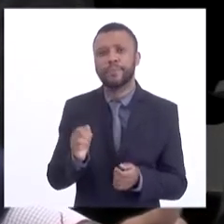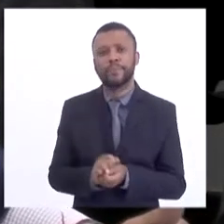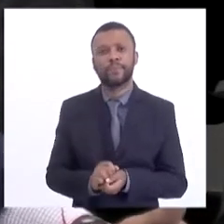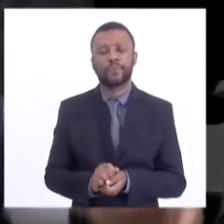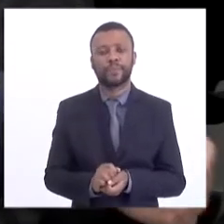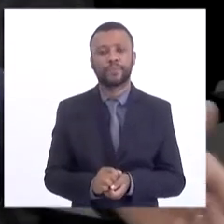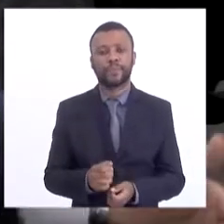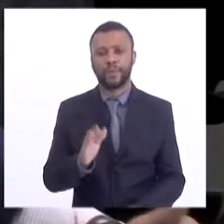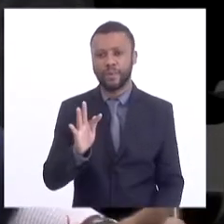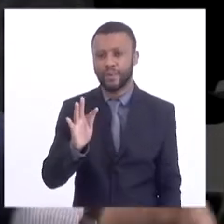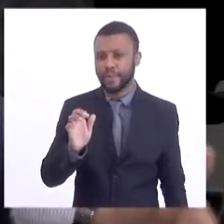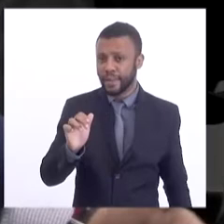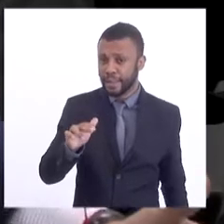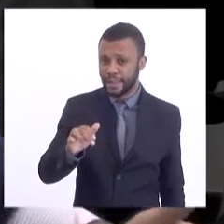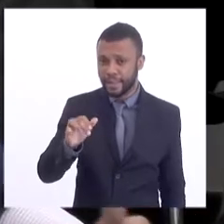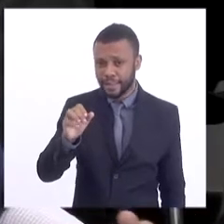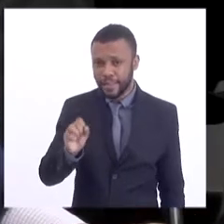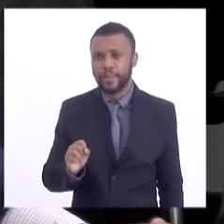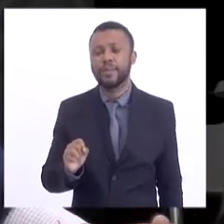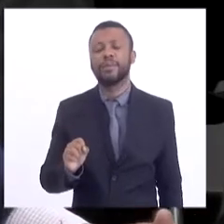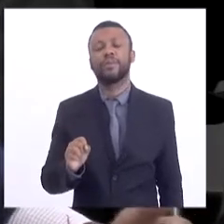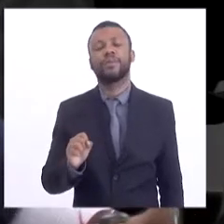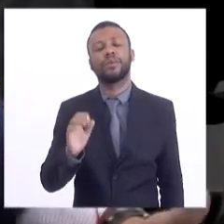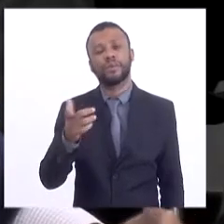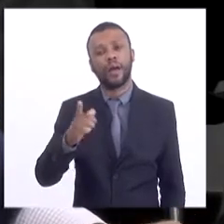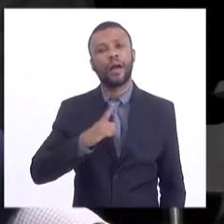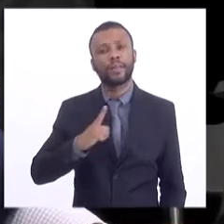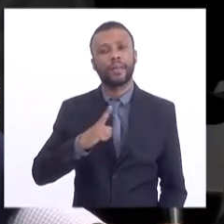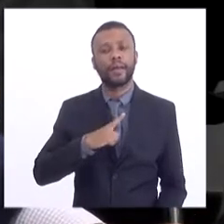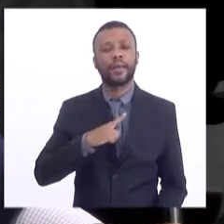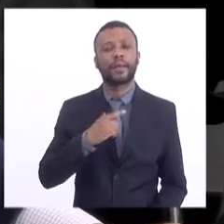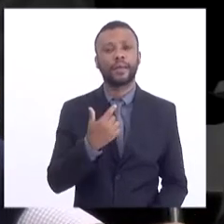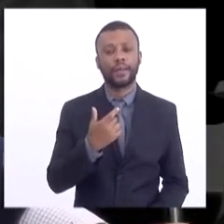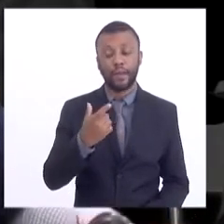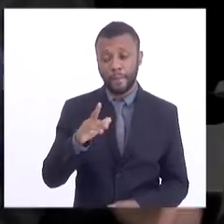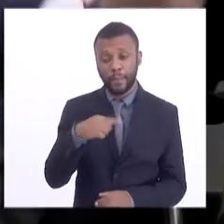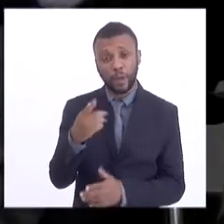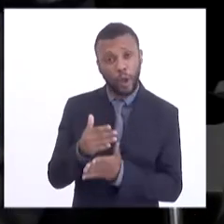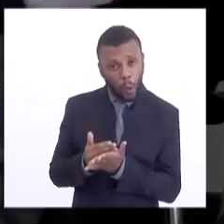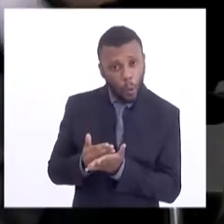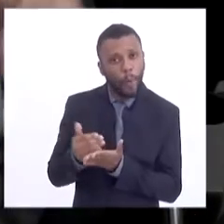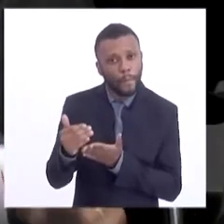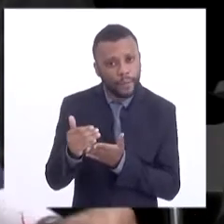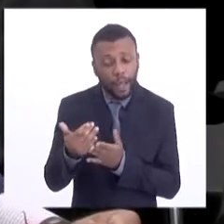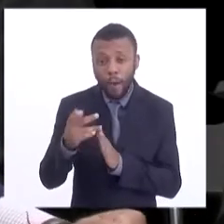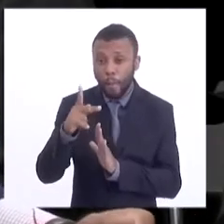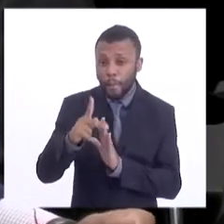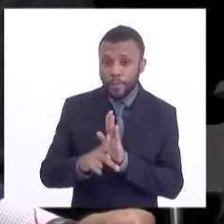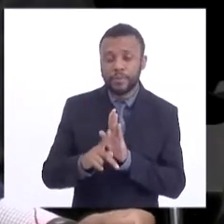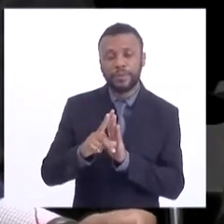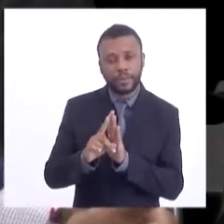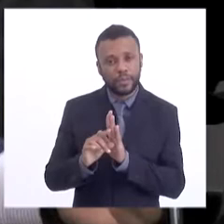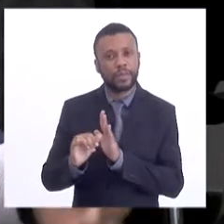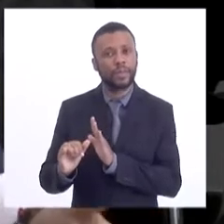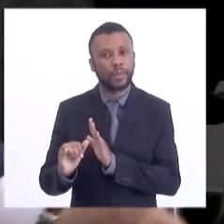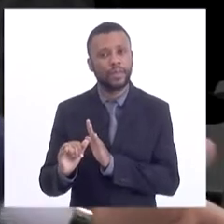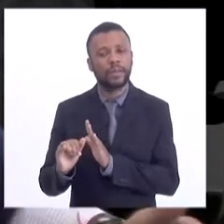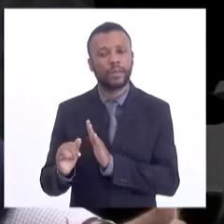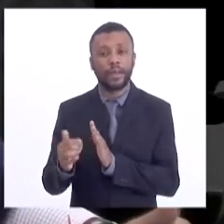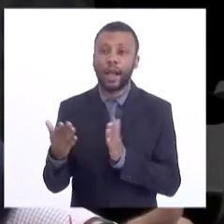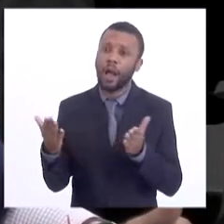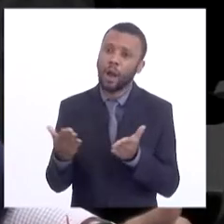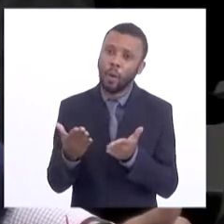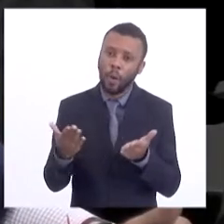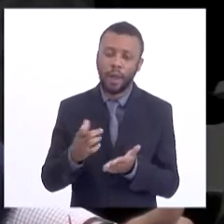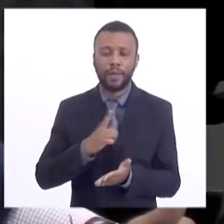feliz nós já colocamos 40 milhões para o cartão recomeçar para o projeto de lei é que tá